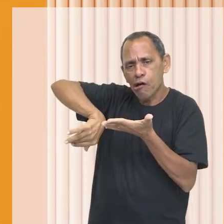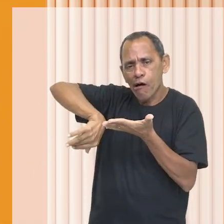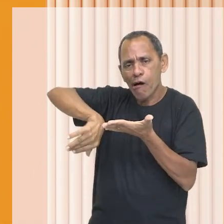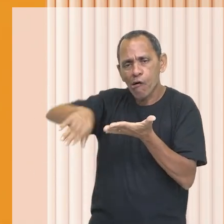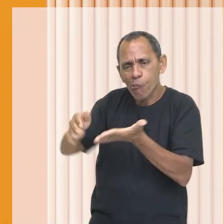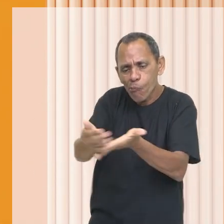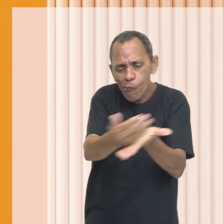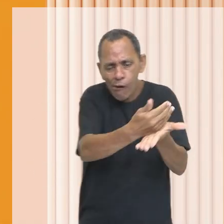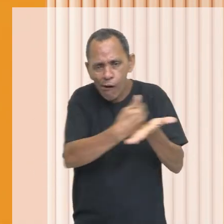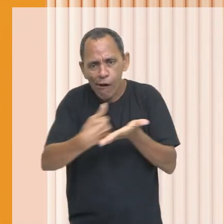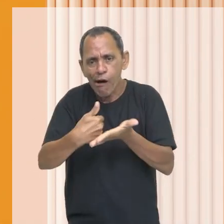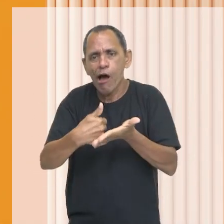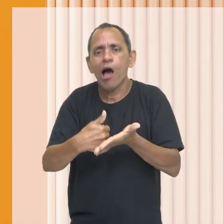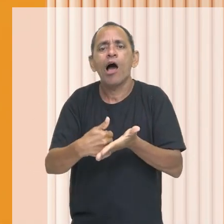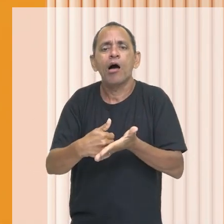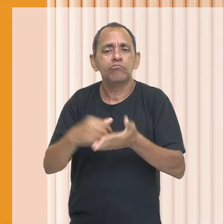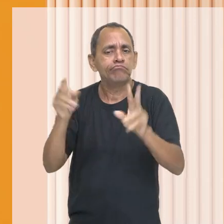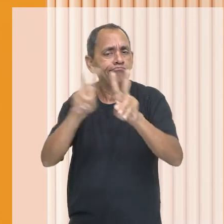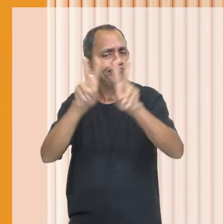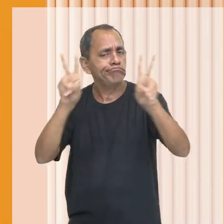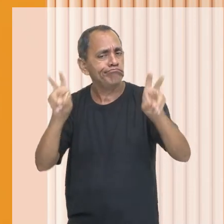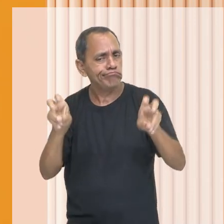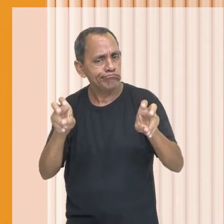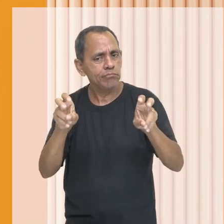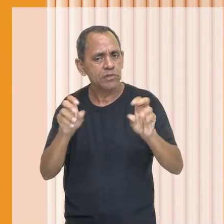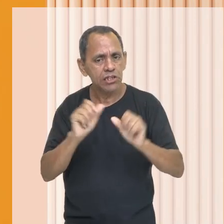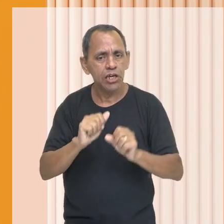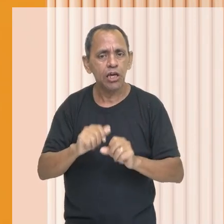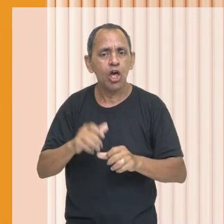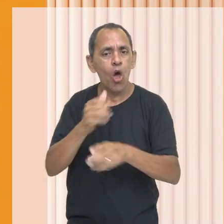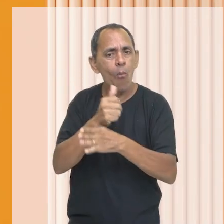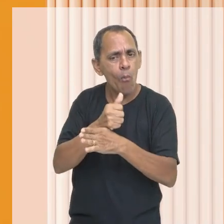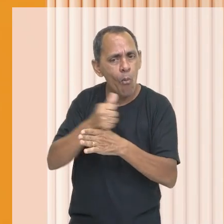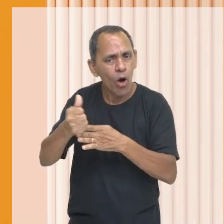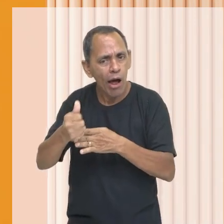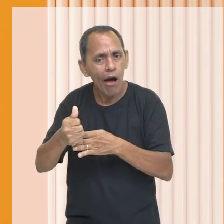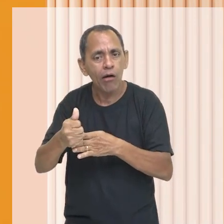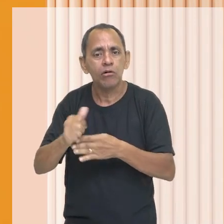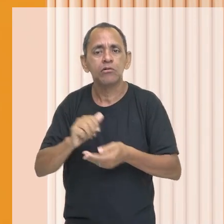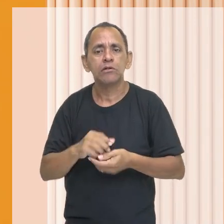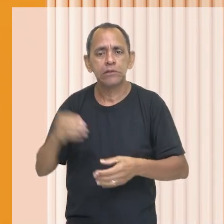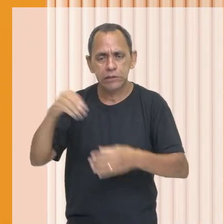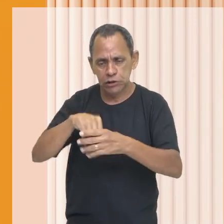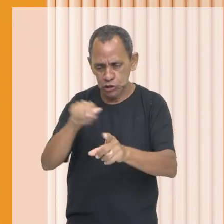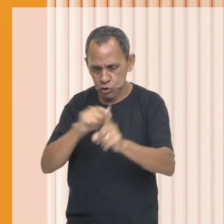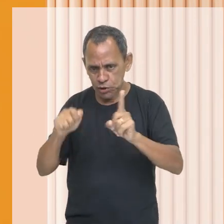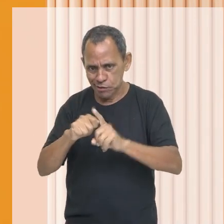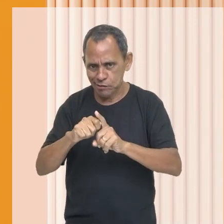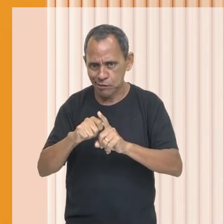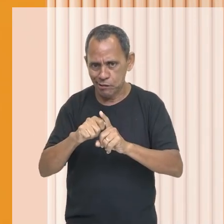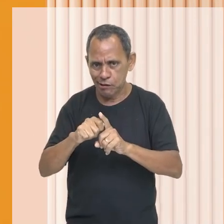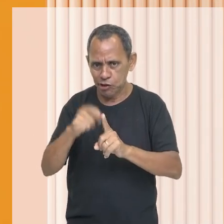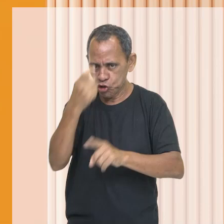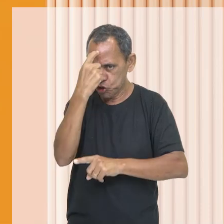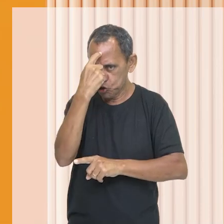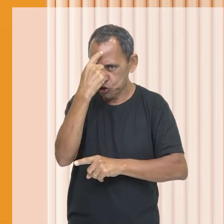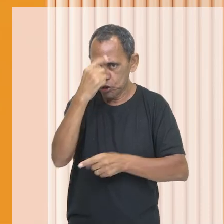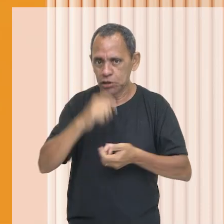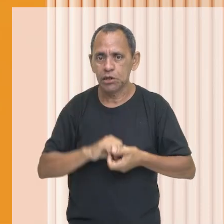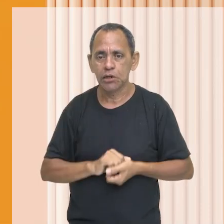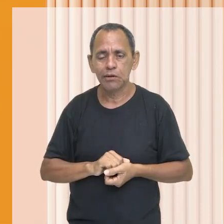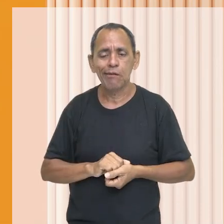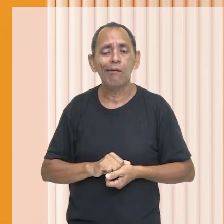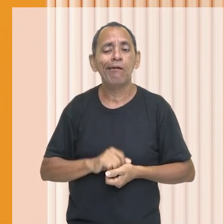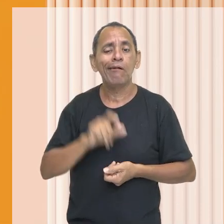morais não quer dizer que dentro da sociedade indiana isso não se perpetue, muito pelo